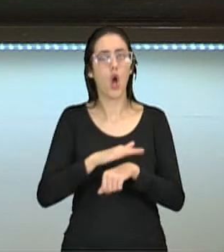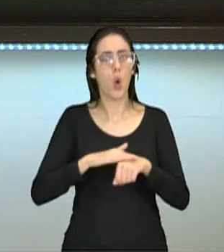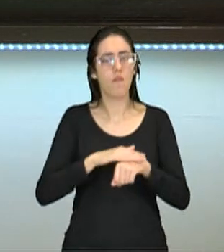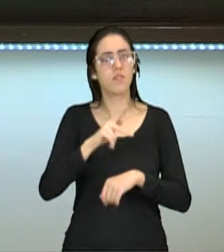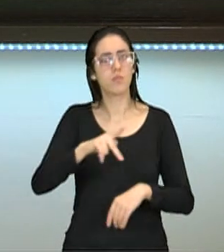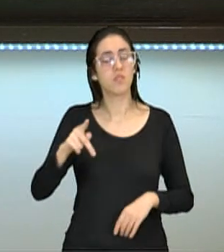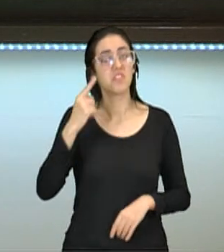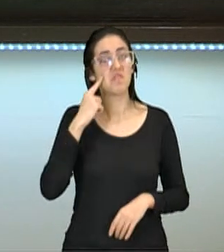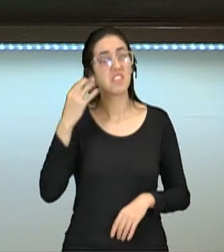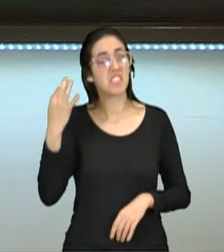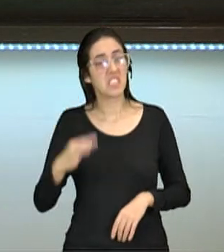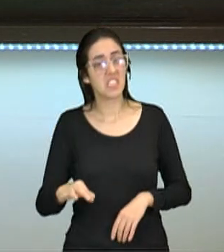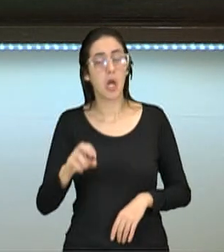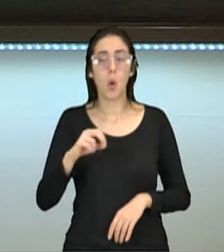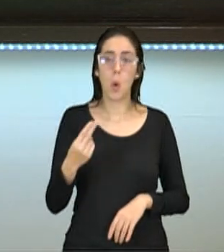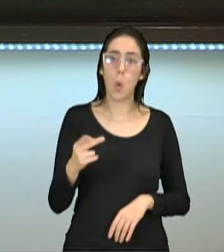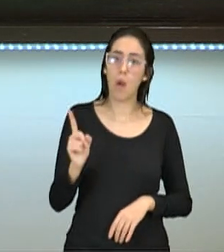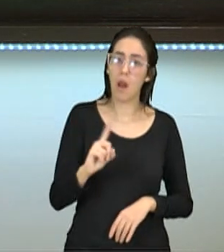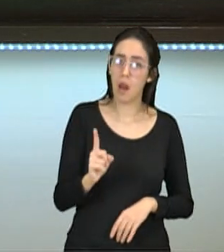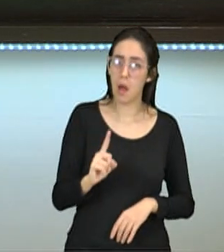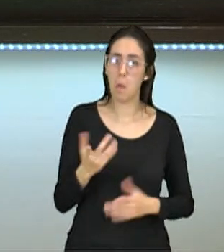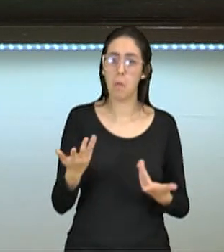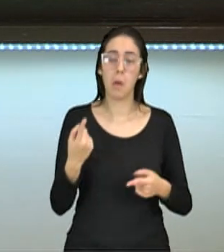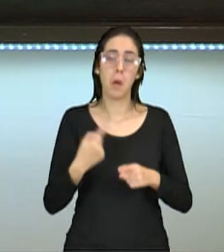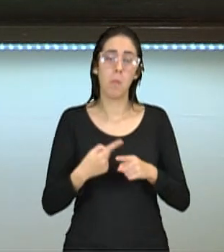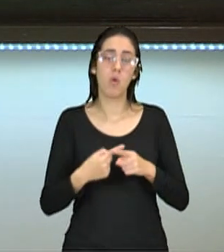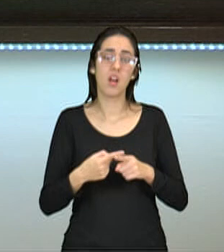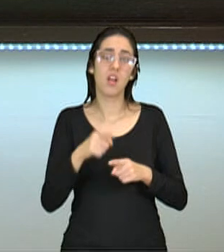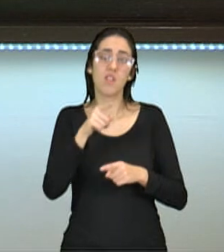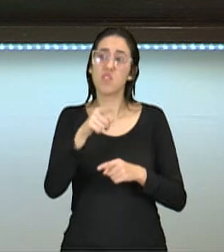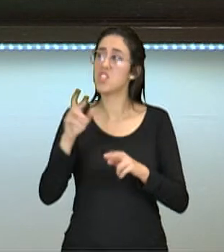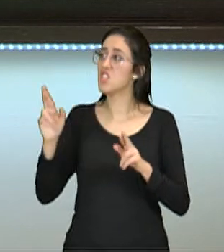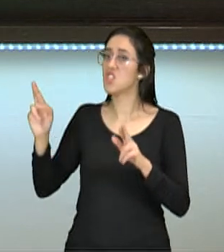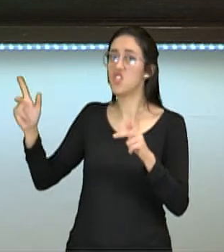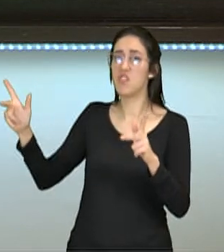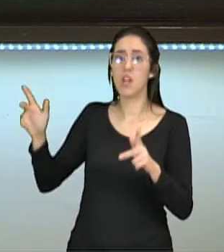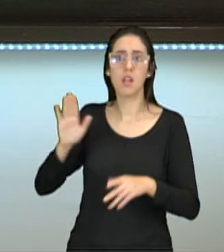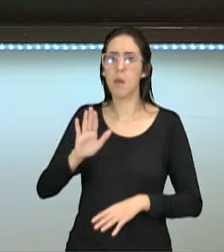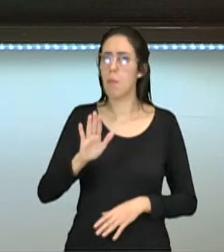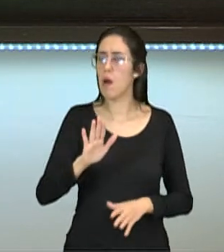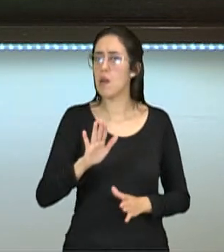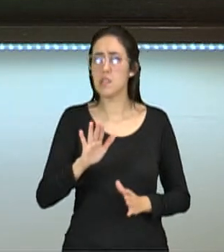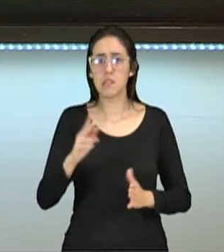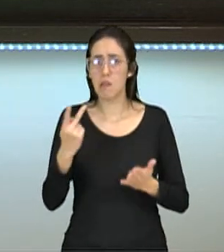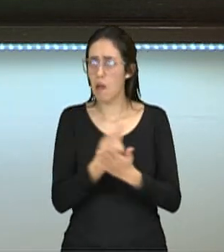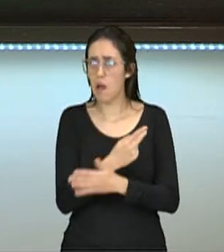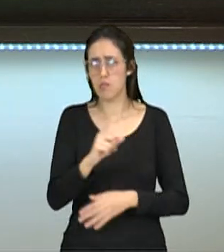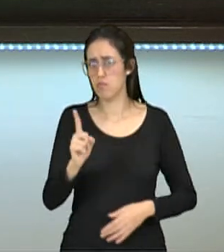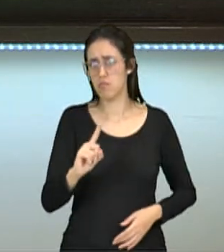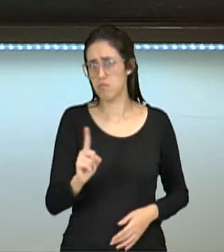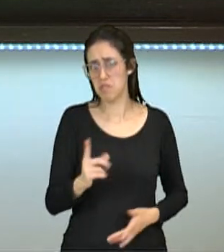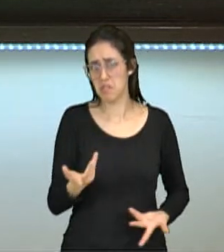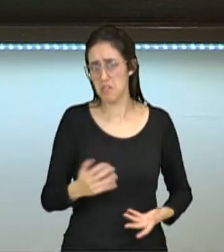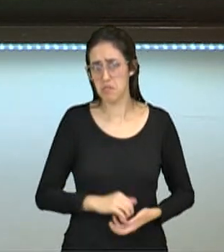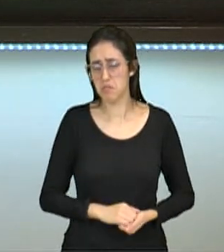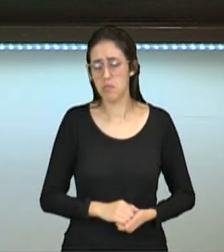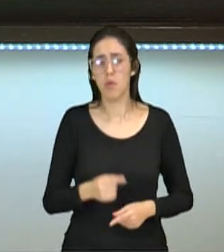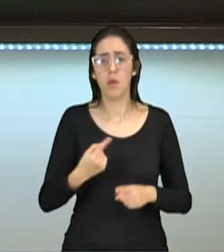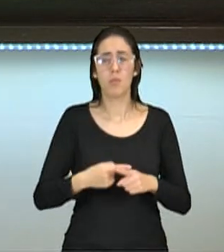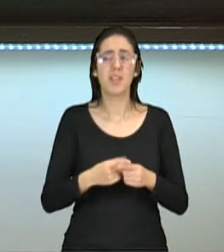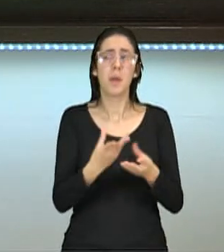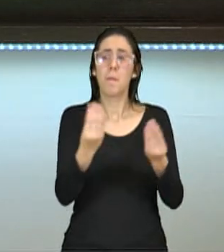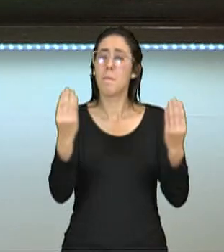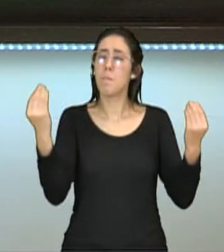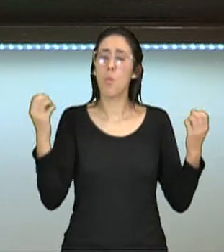está correto ou não, que às vezes você colocou totalmente diferente, mas isso não significa que está errado, né? Afinal, são